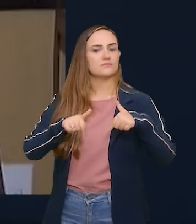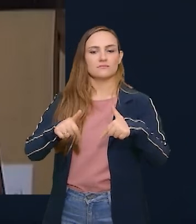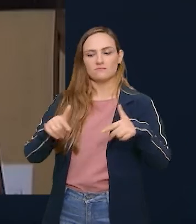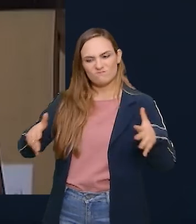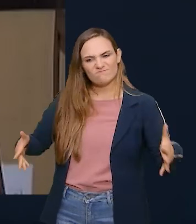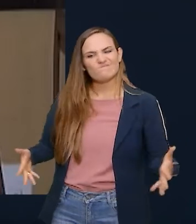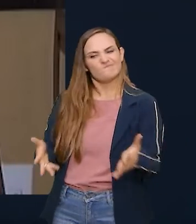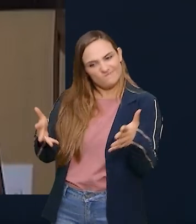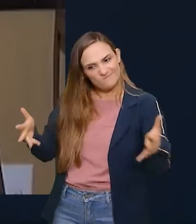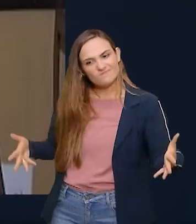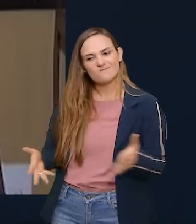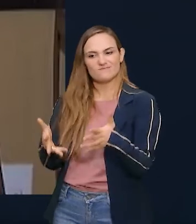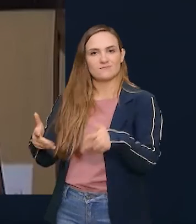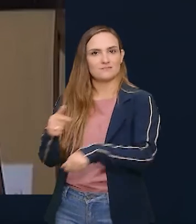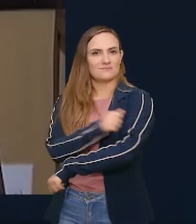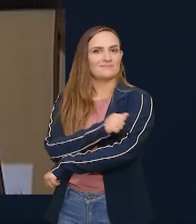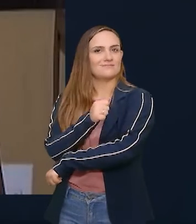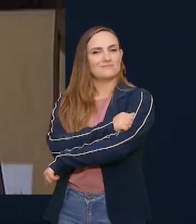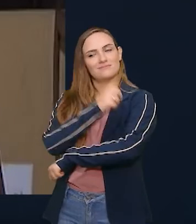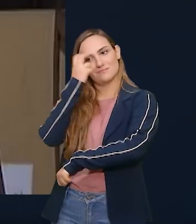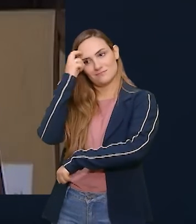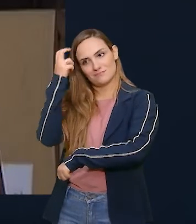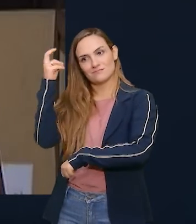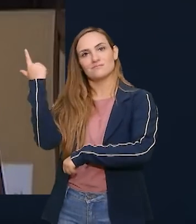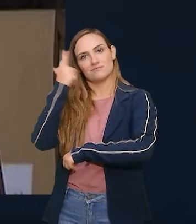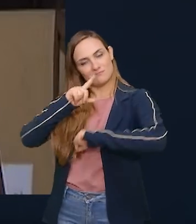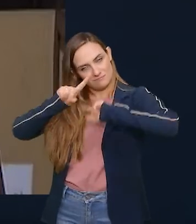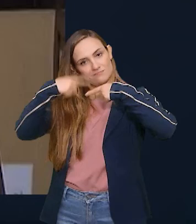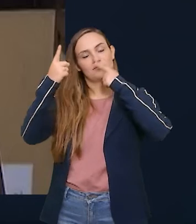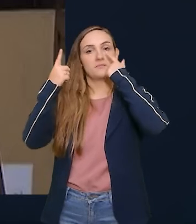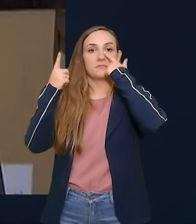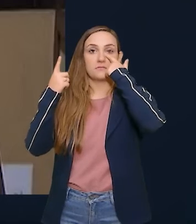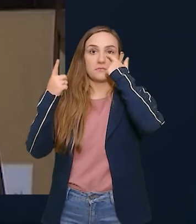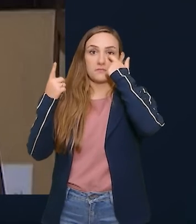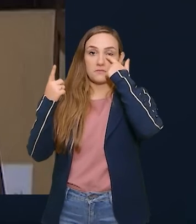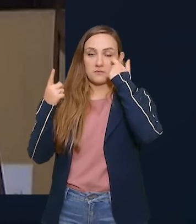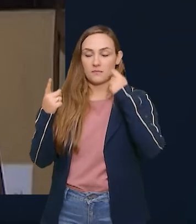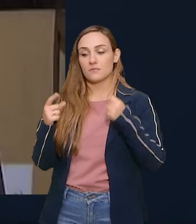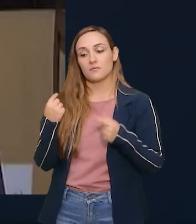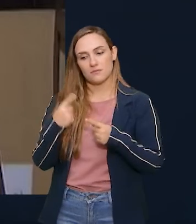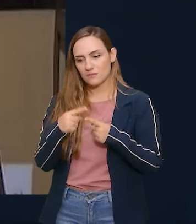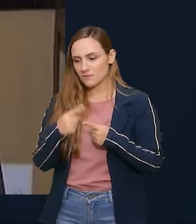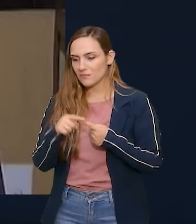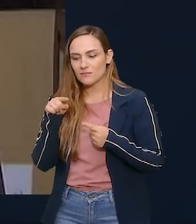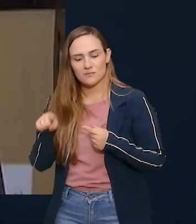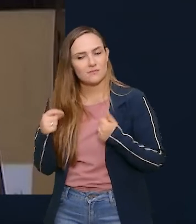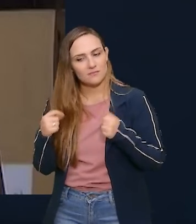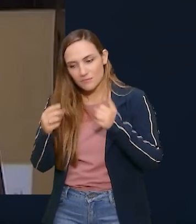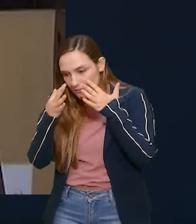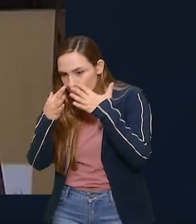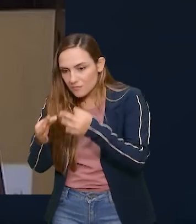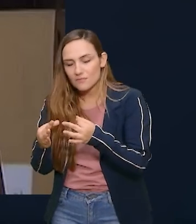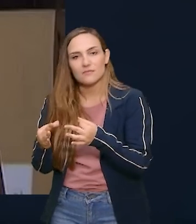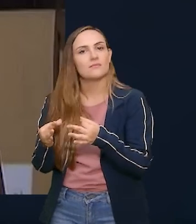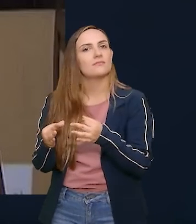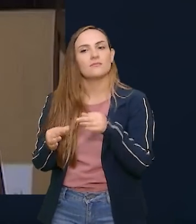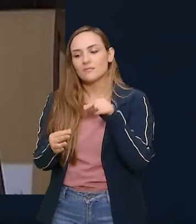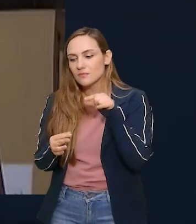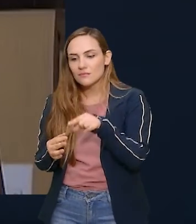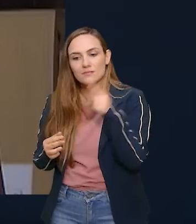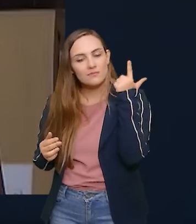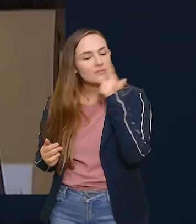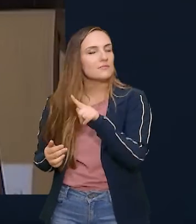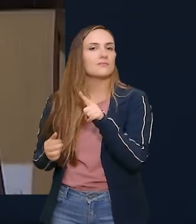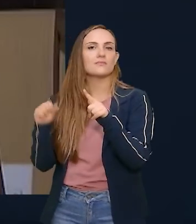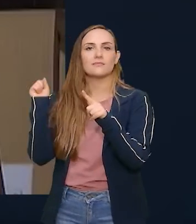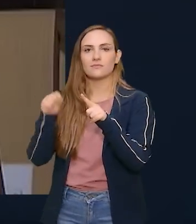profissionais da educação que têm lutado para que os seus alunos, aquelas pessoas que eles observam como merecedores desse